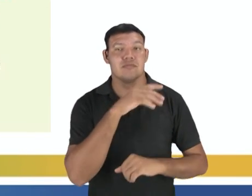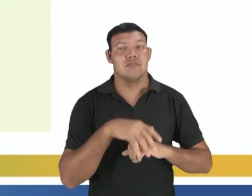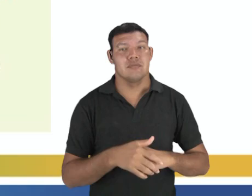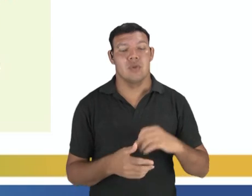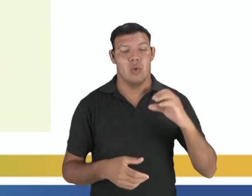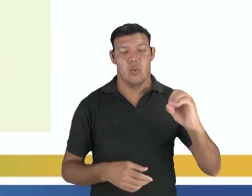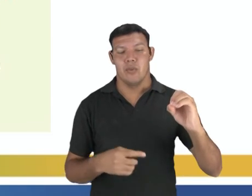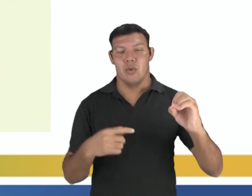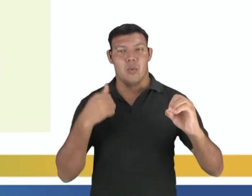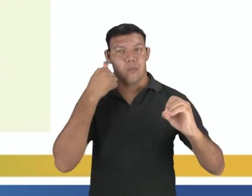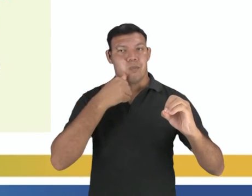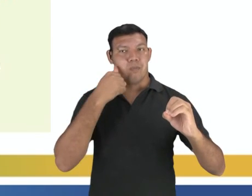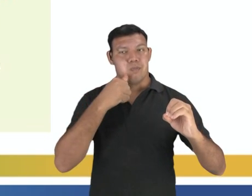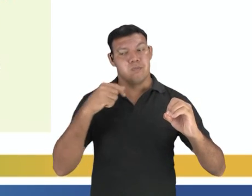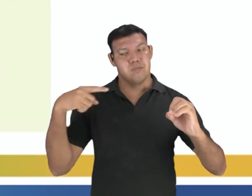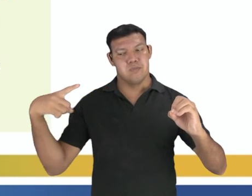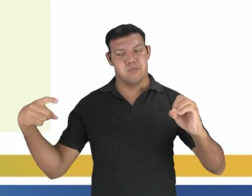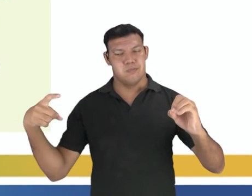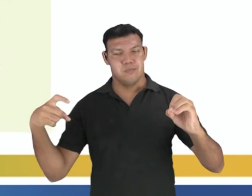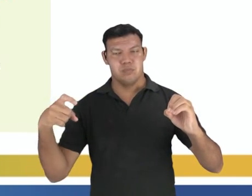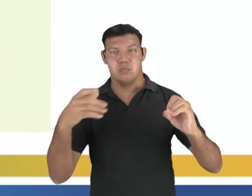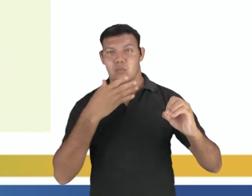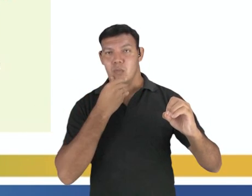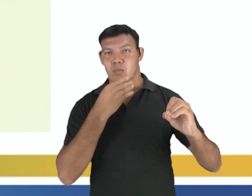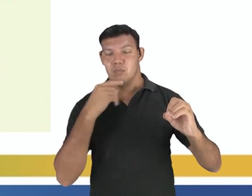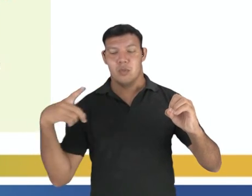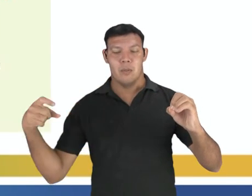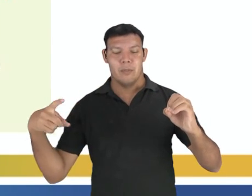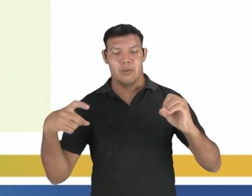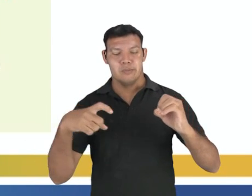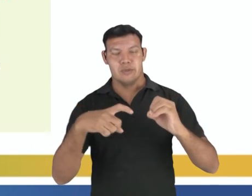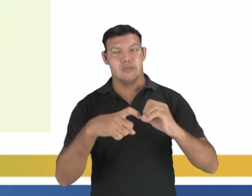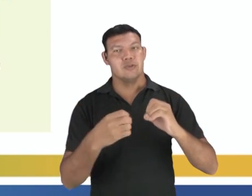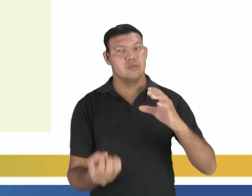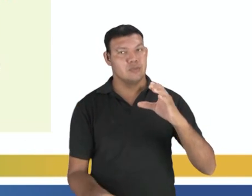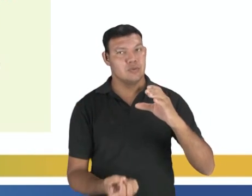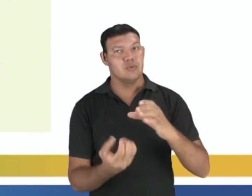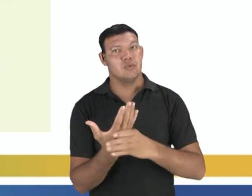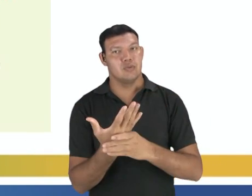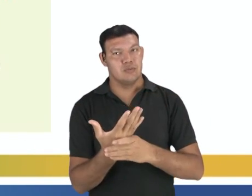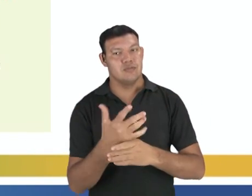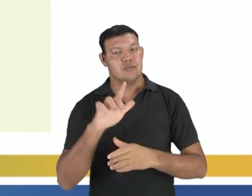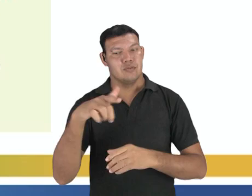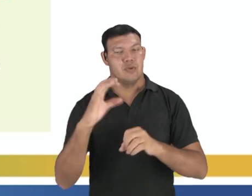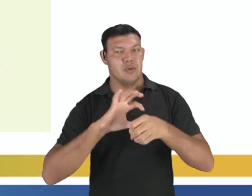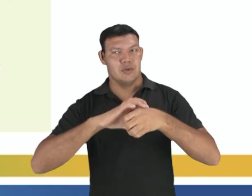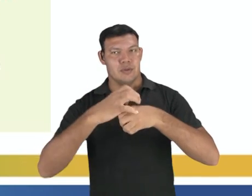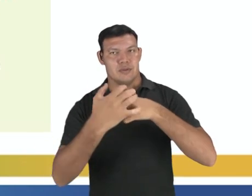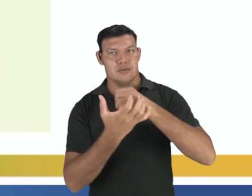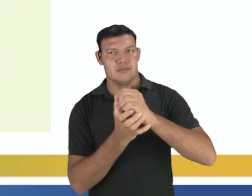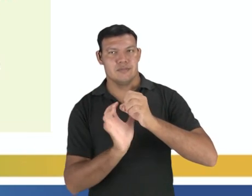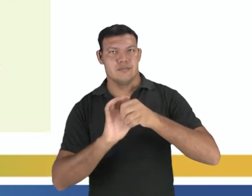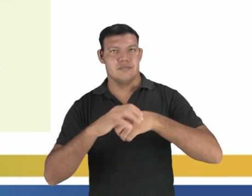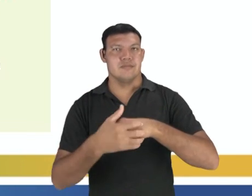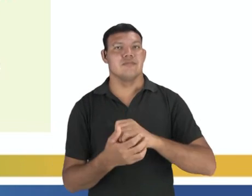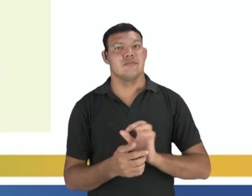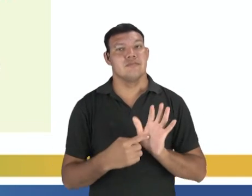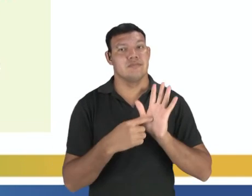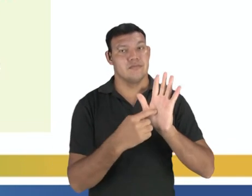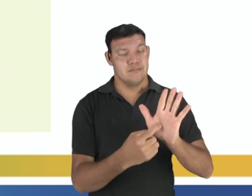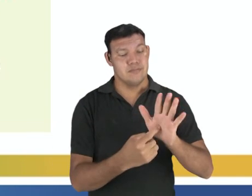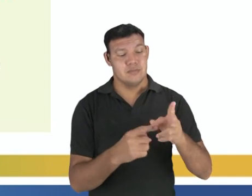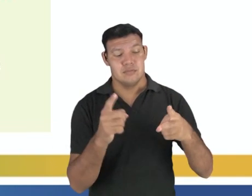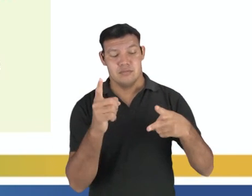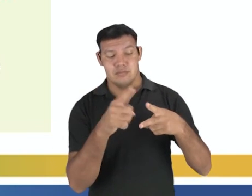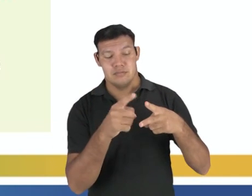os gametas se encontrando para que a gente possa ter a origem de mais indivíduos. Nesse caso, os fungos podem apresentar